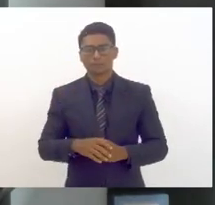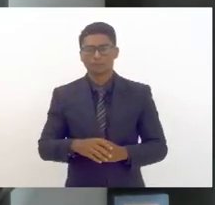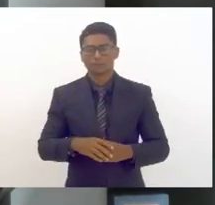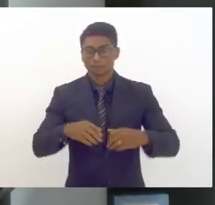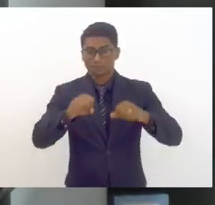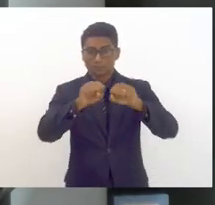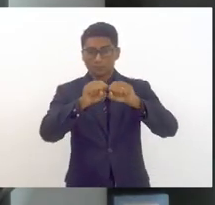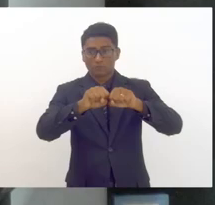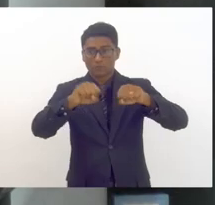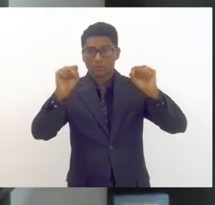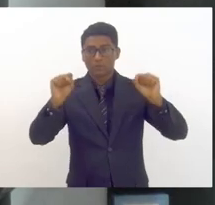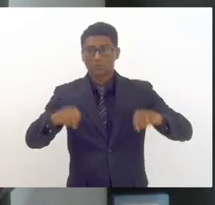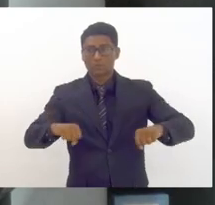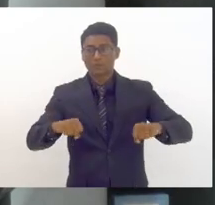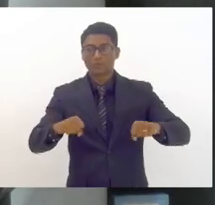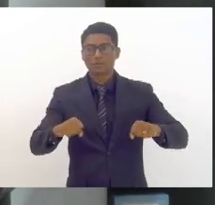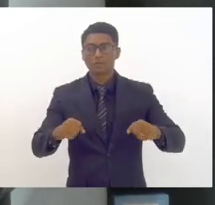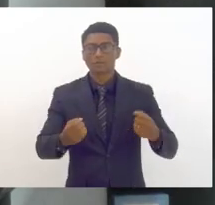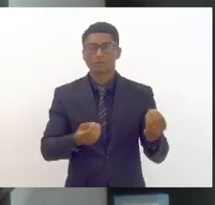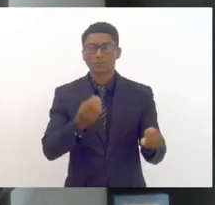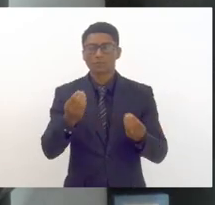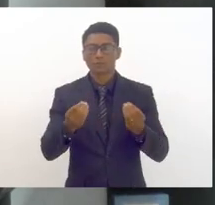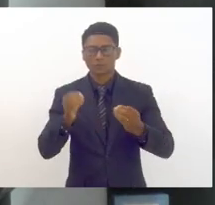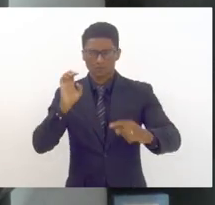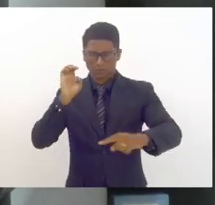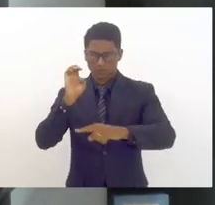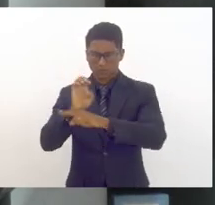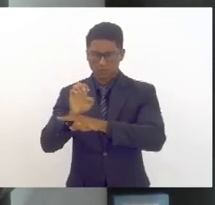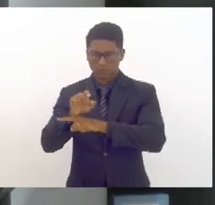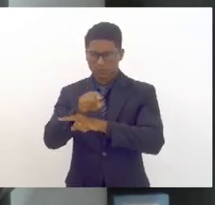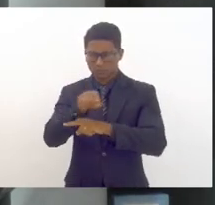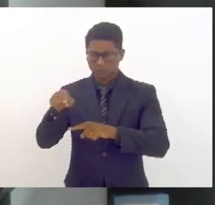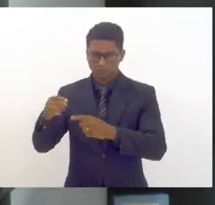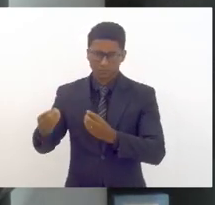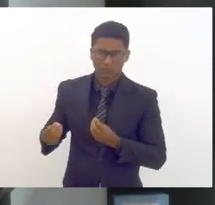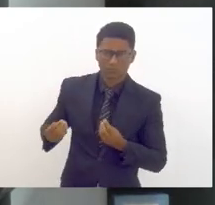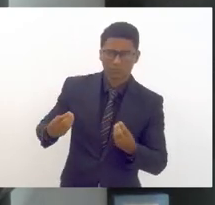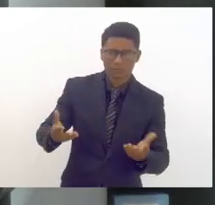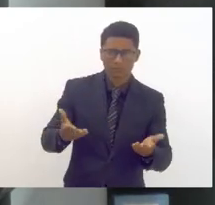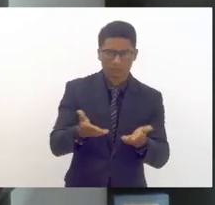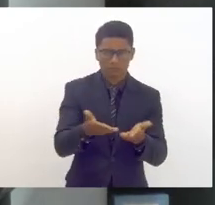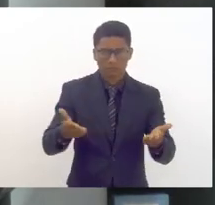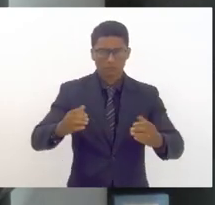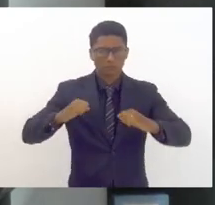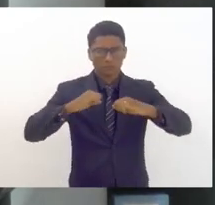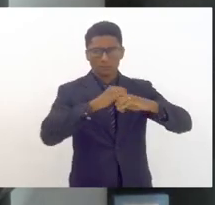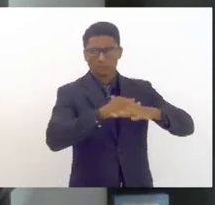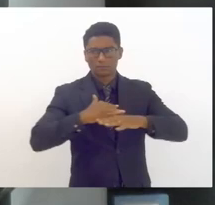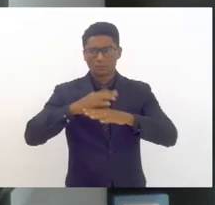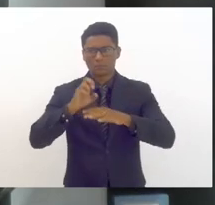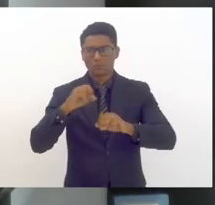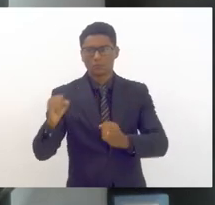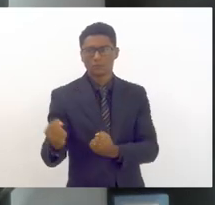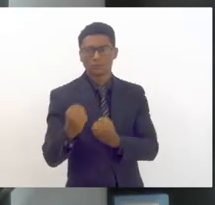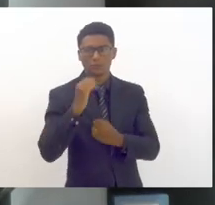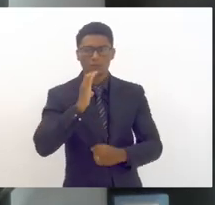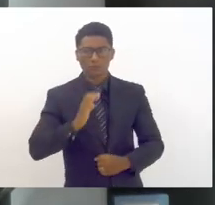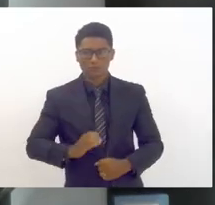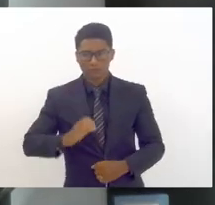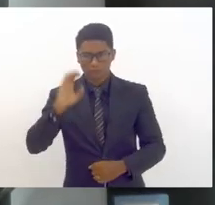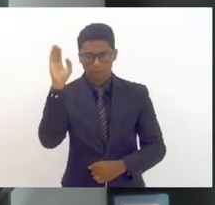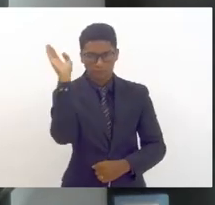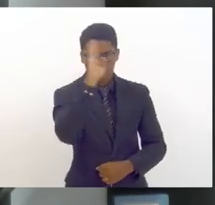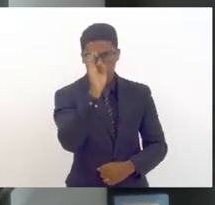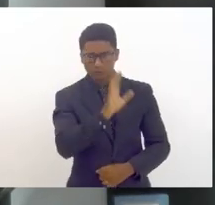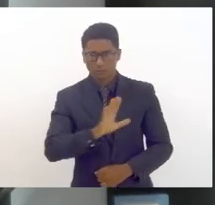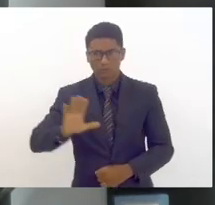seria fornecido através do Estado para os municípios ou através da Defesa Civil Nacional? Seria uma redundância